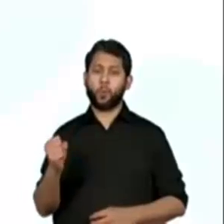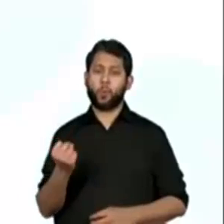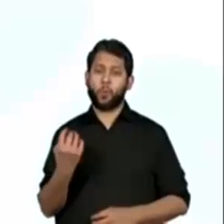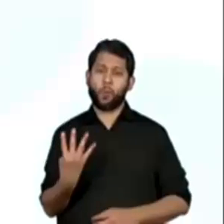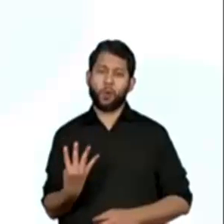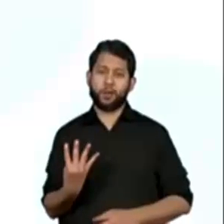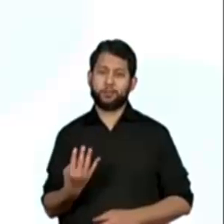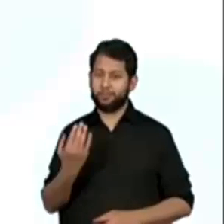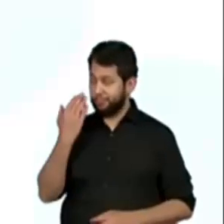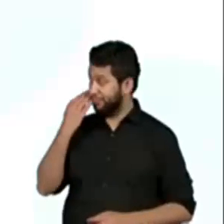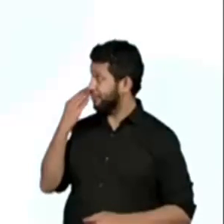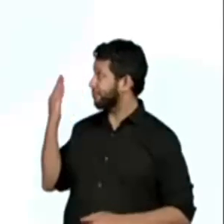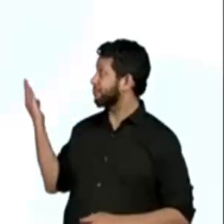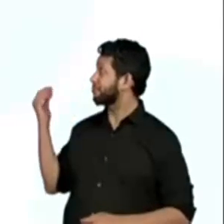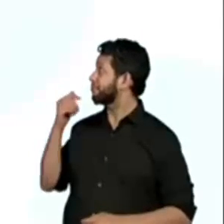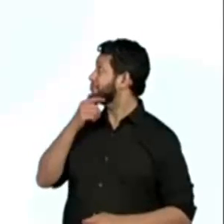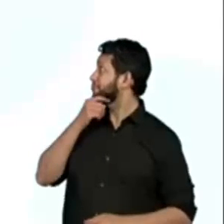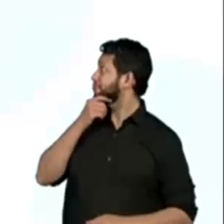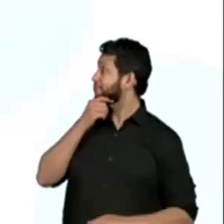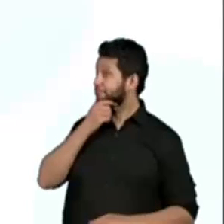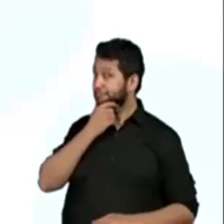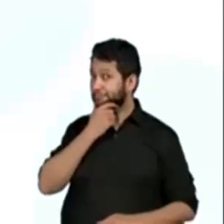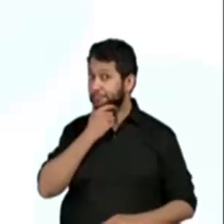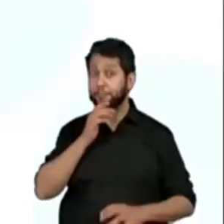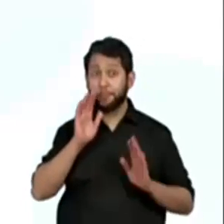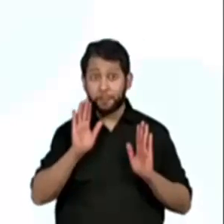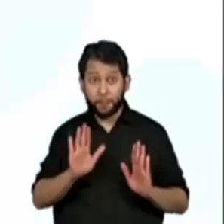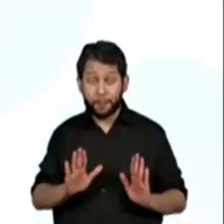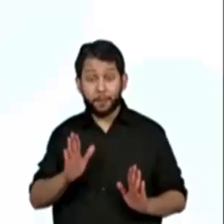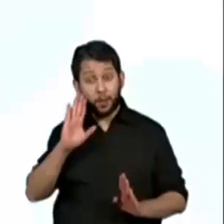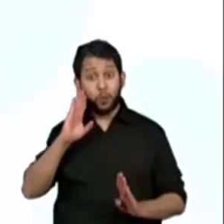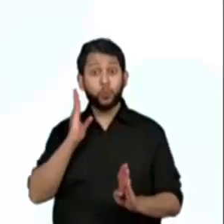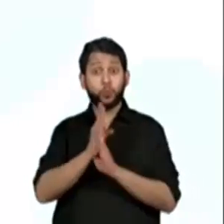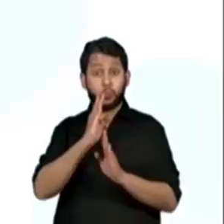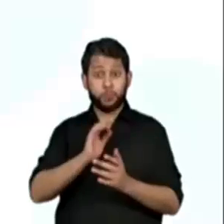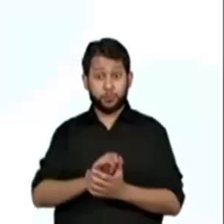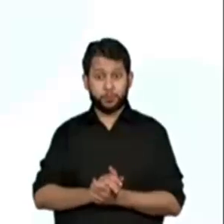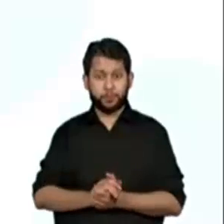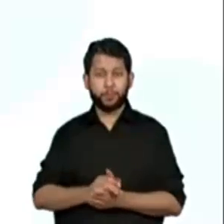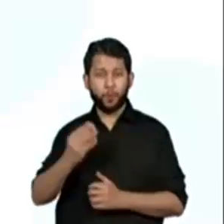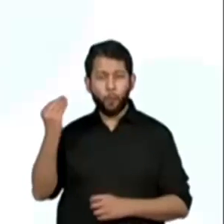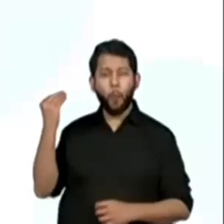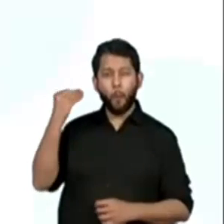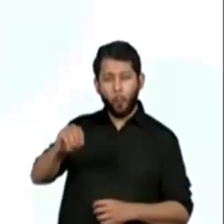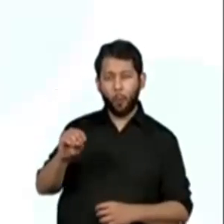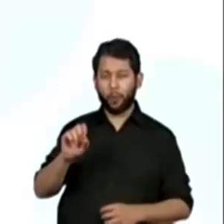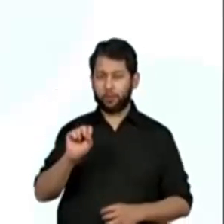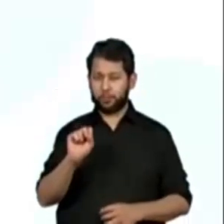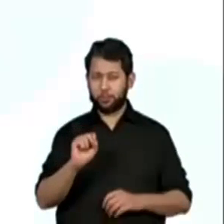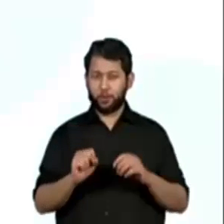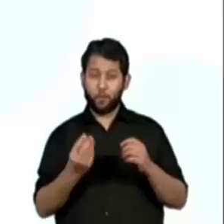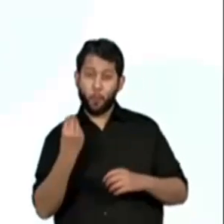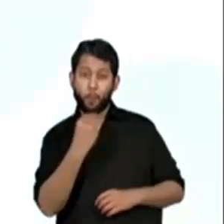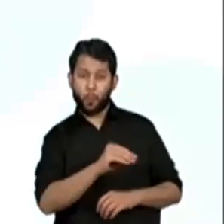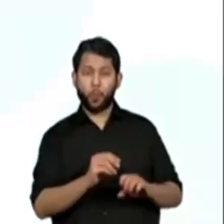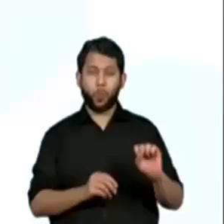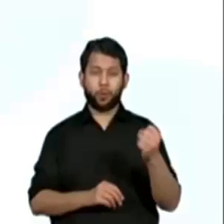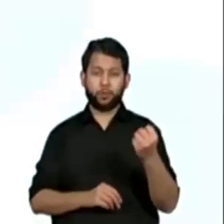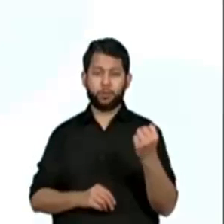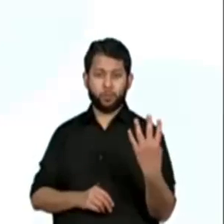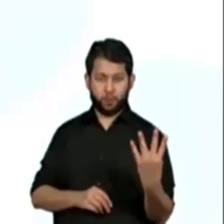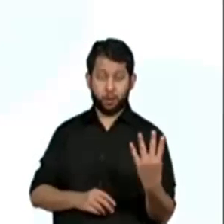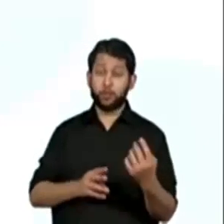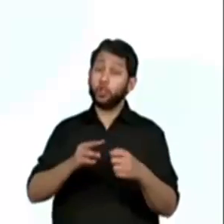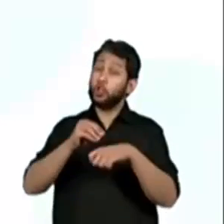8. Então, 84. Pronto, descobri. Vou colocar aqui. Mas aí eu quero dar uma dica para o aluno